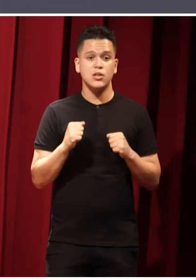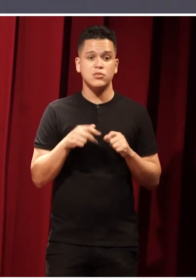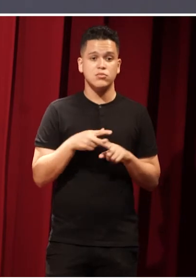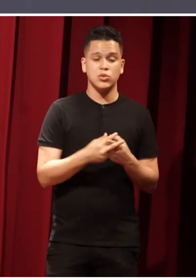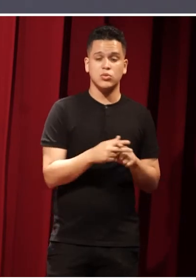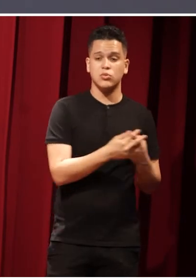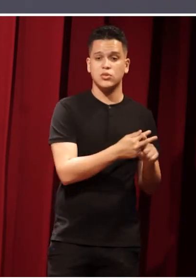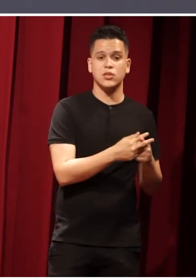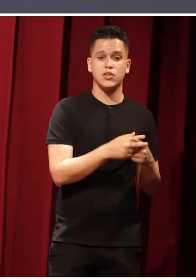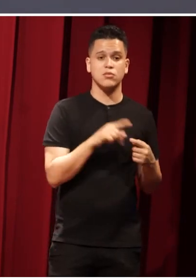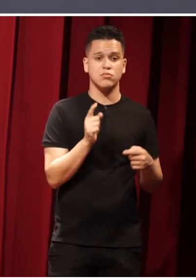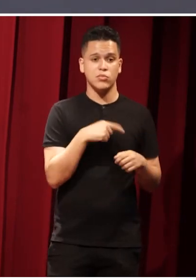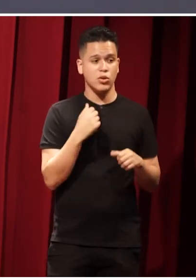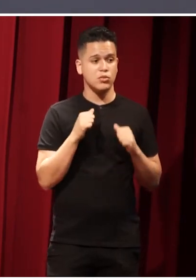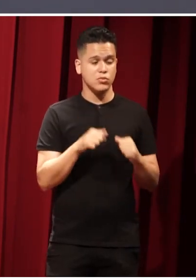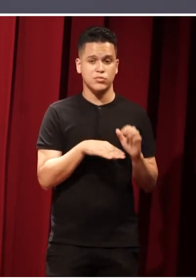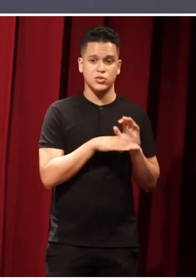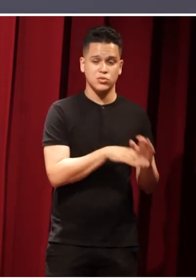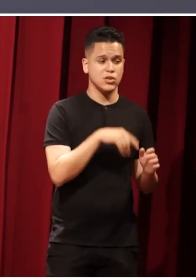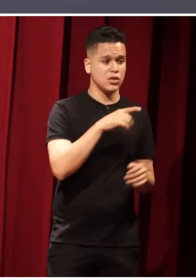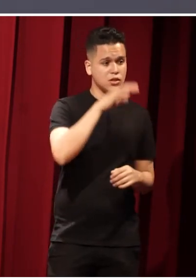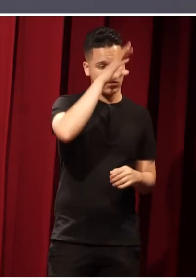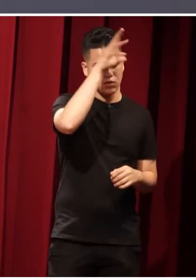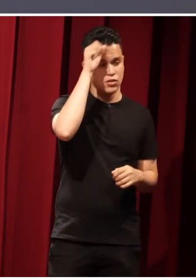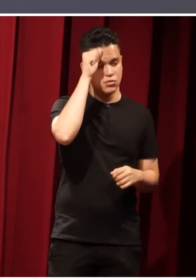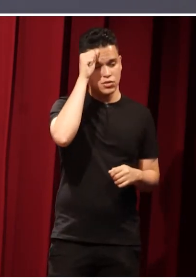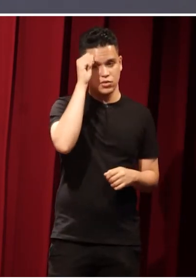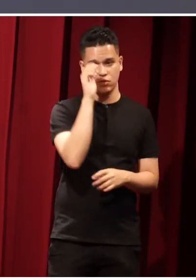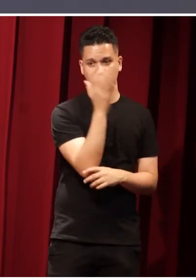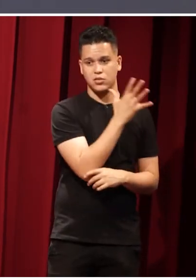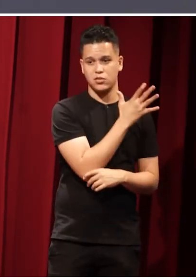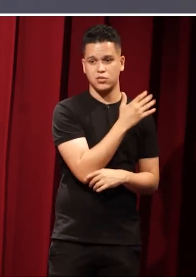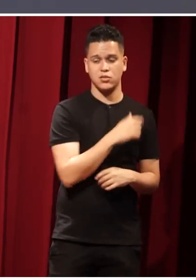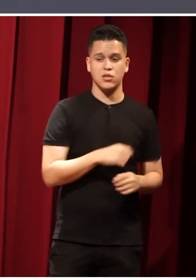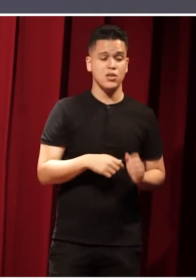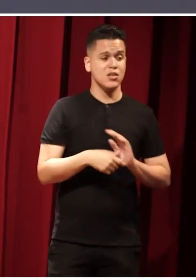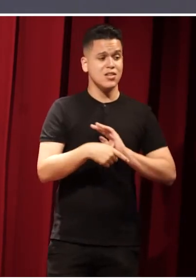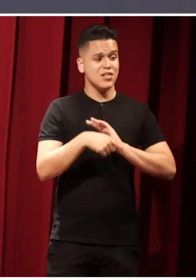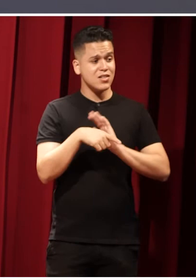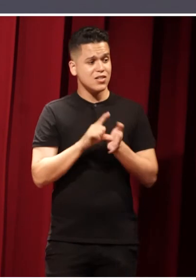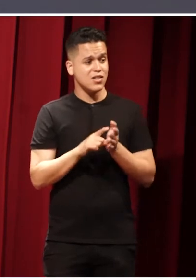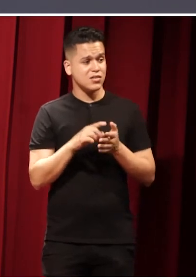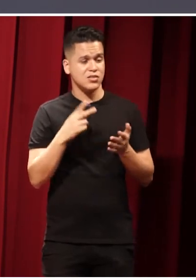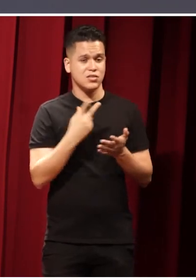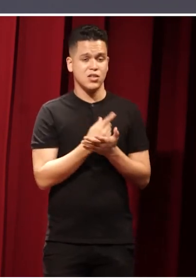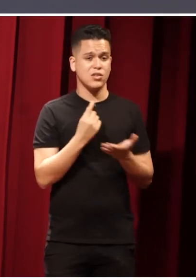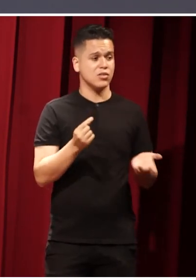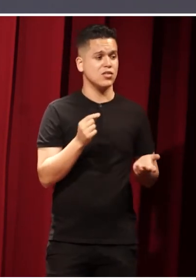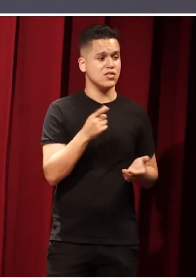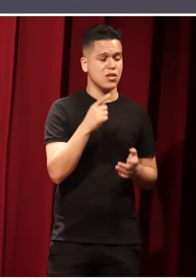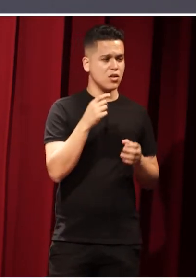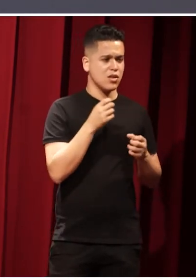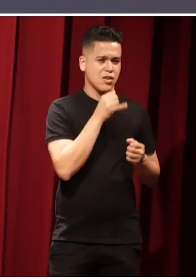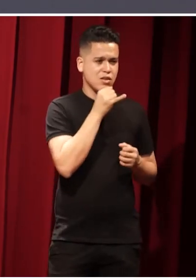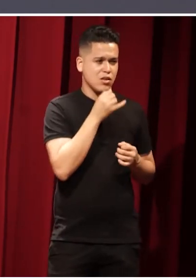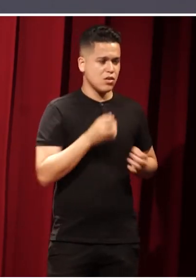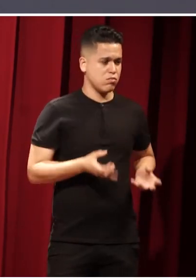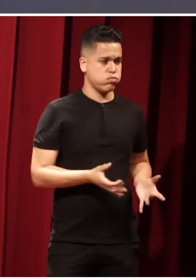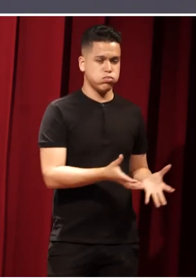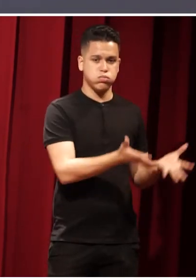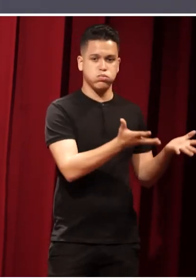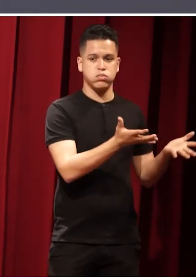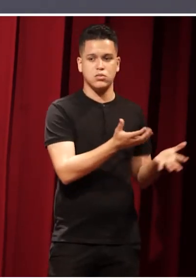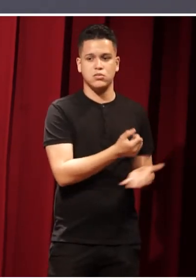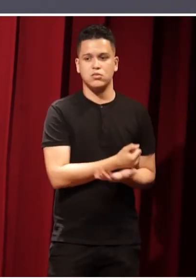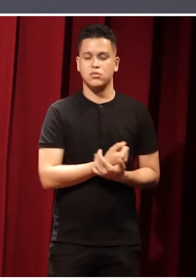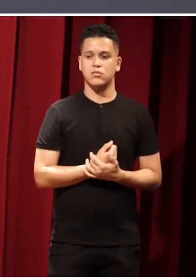independente em defesa da Amazônia, antes que o Dia do Fogo, por exemplo. As pessoas sabiam que o Dia do Fogo ia acontecer antes do dia, efetivamente,